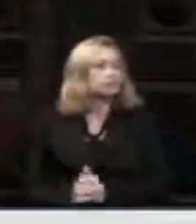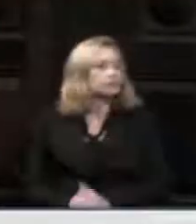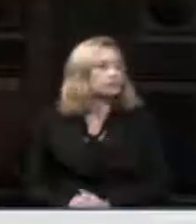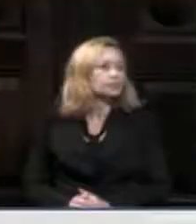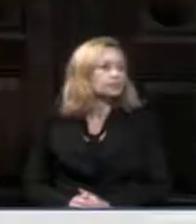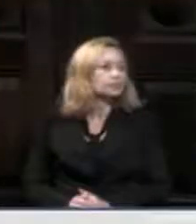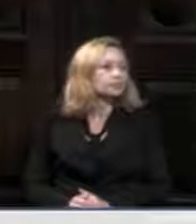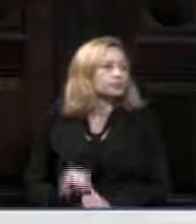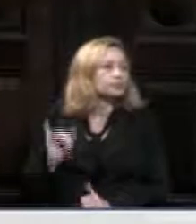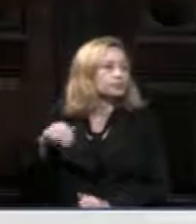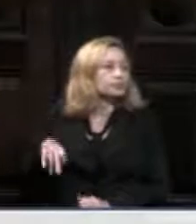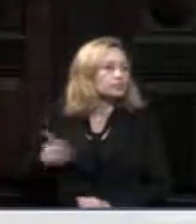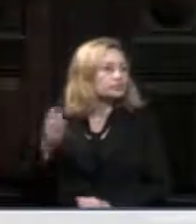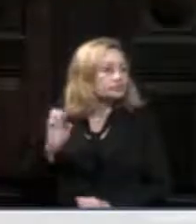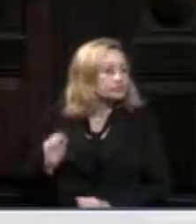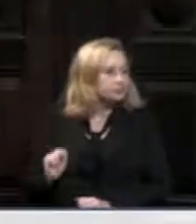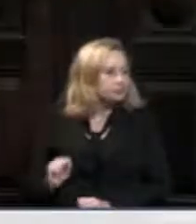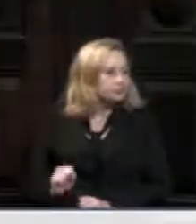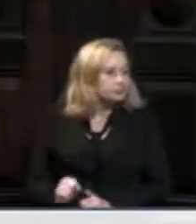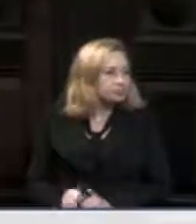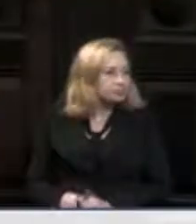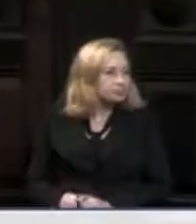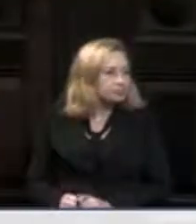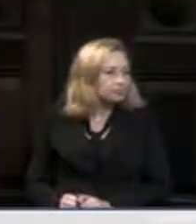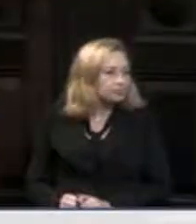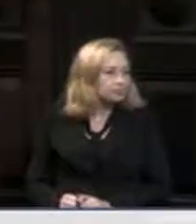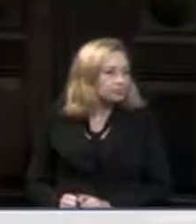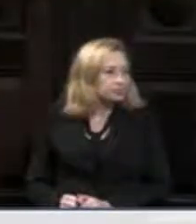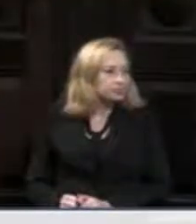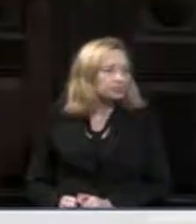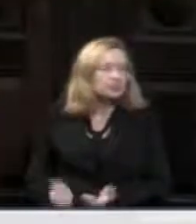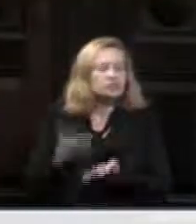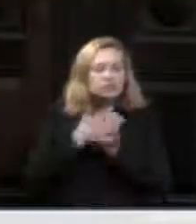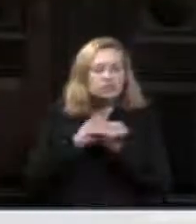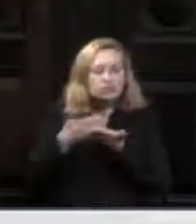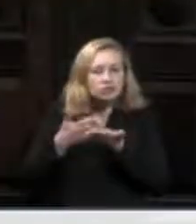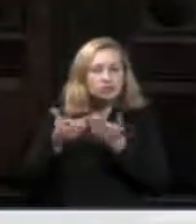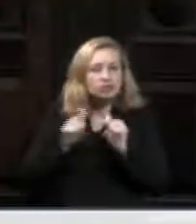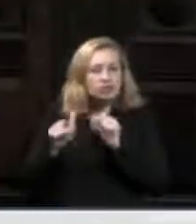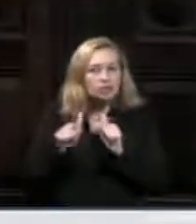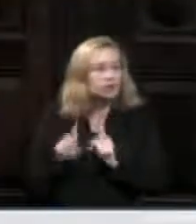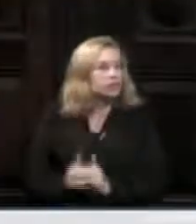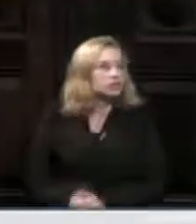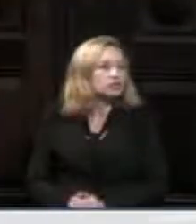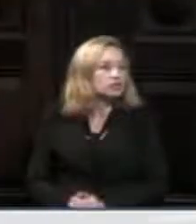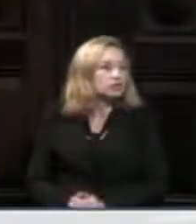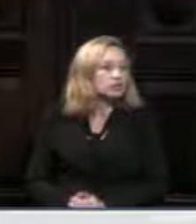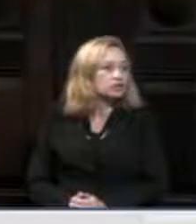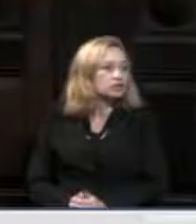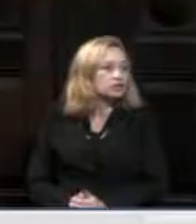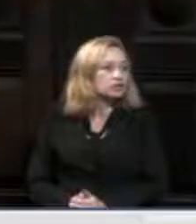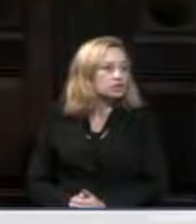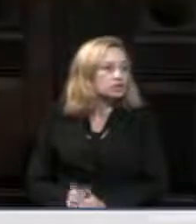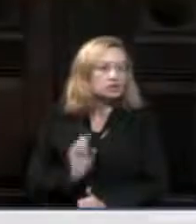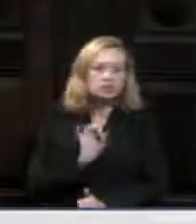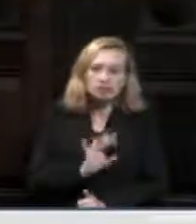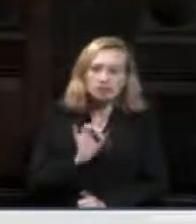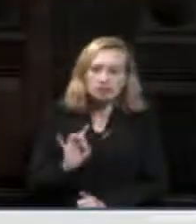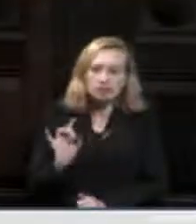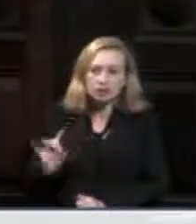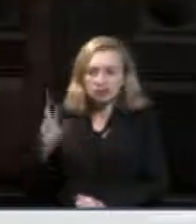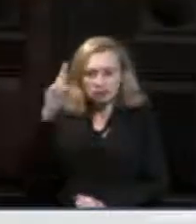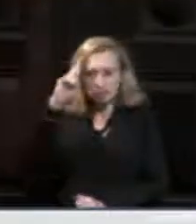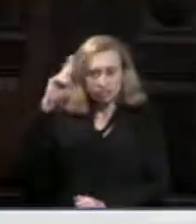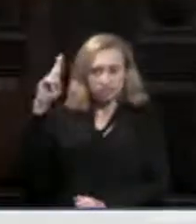O INEA inicia. E neste início de trabalho, cada proprietário